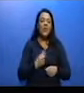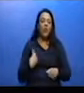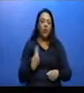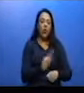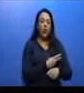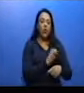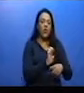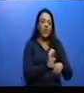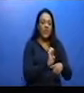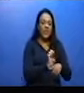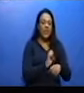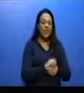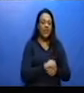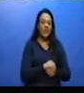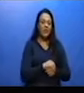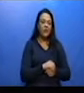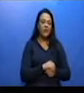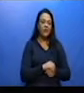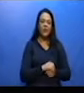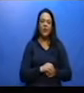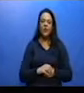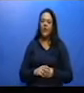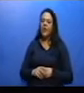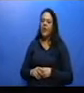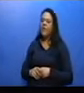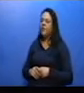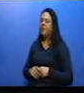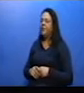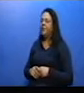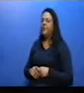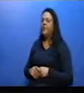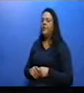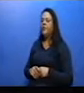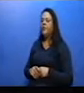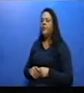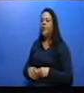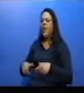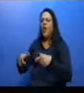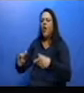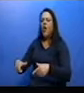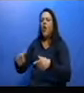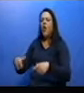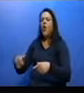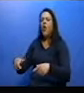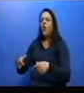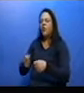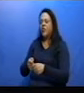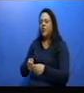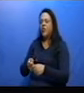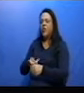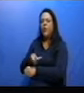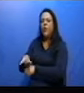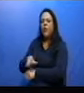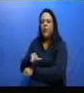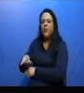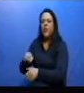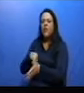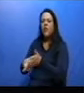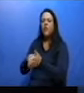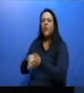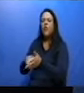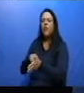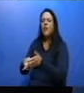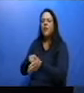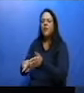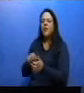importante. E onde podemos encontrar informações sobre as características geográficas